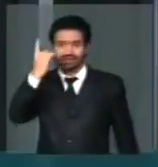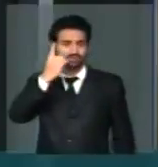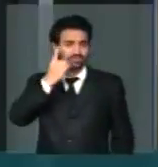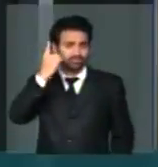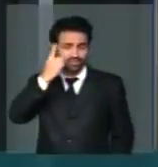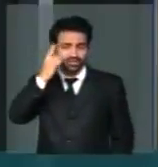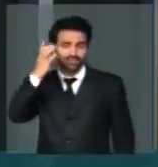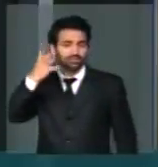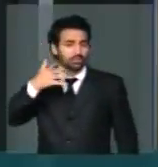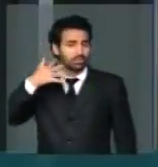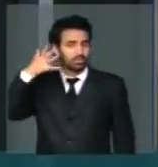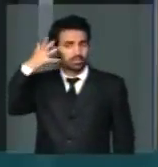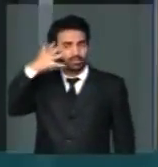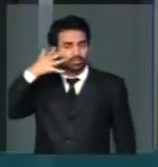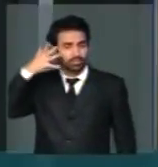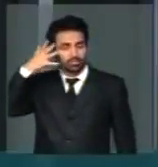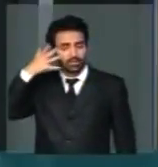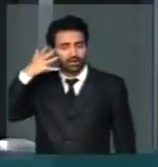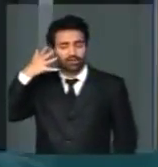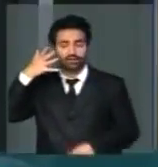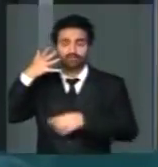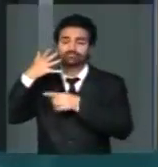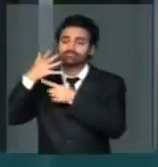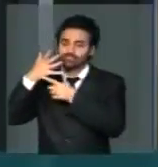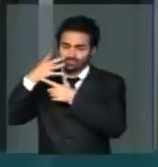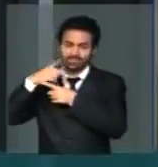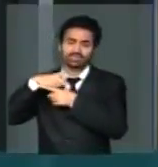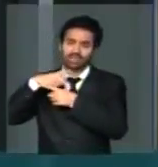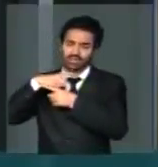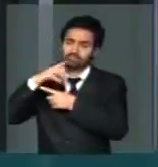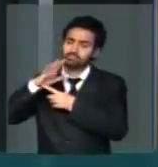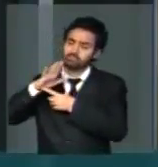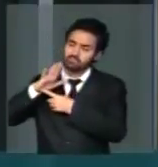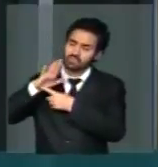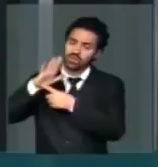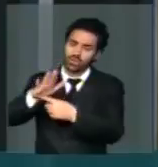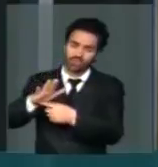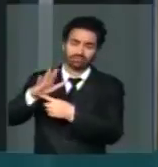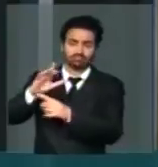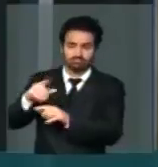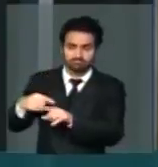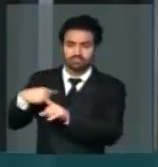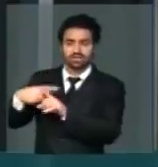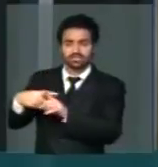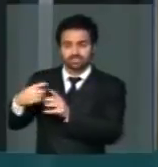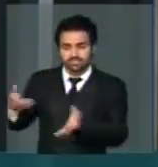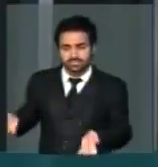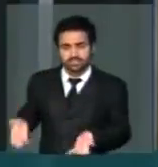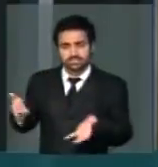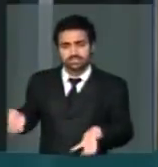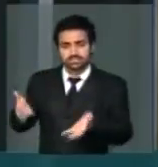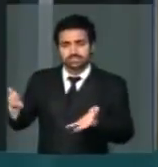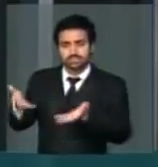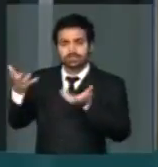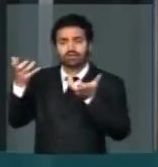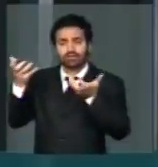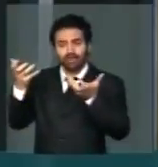política que tem exatamente verbalizado e ampliado essa